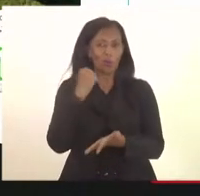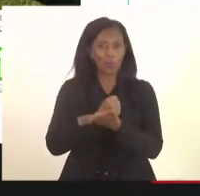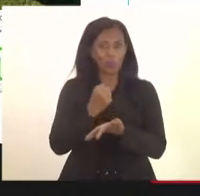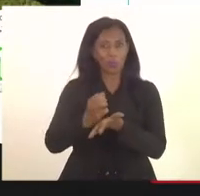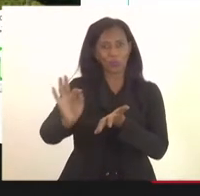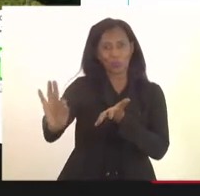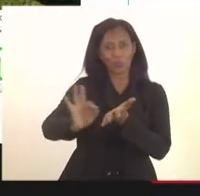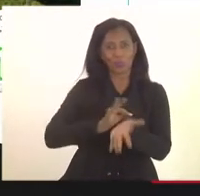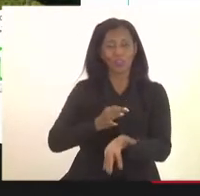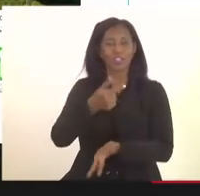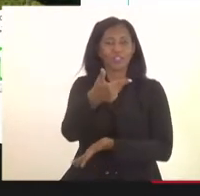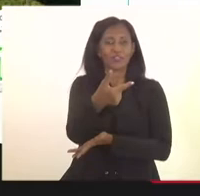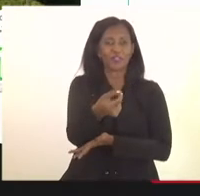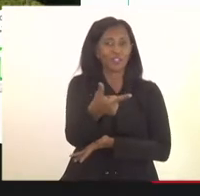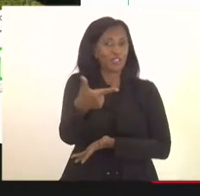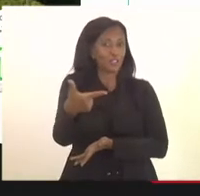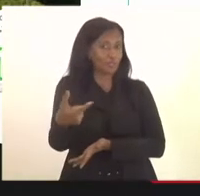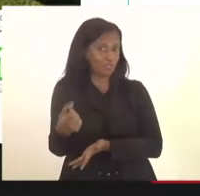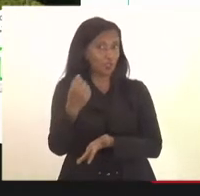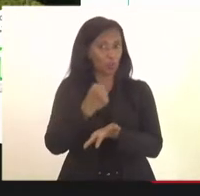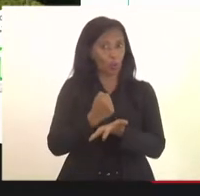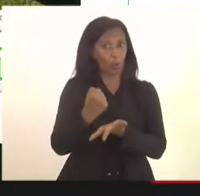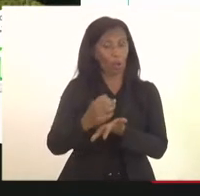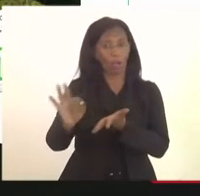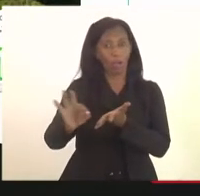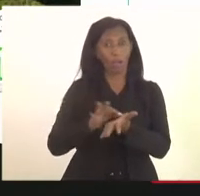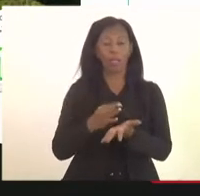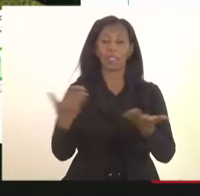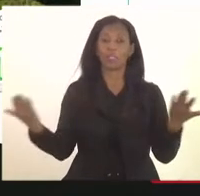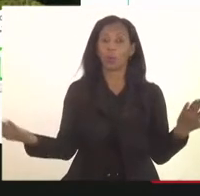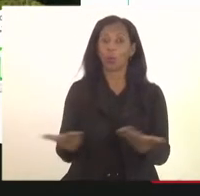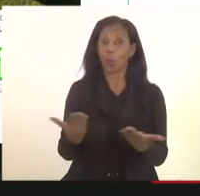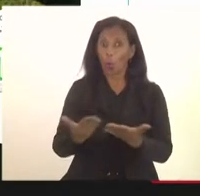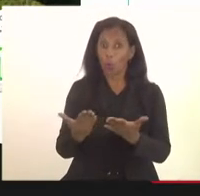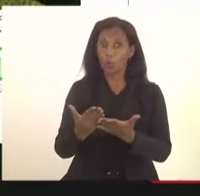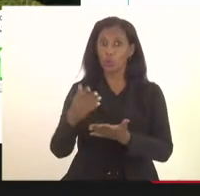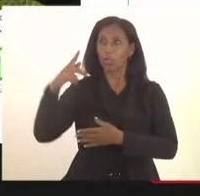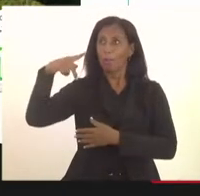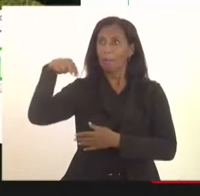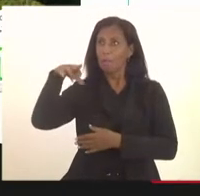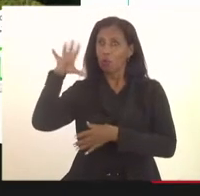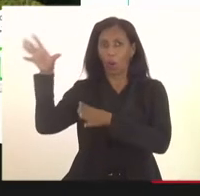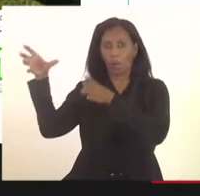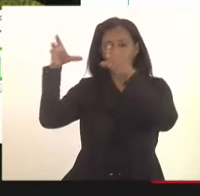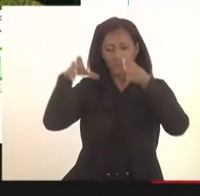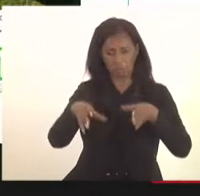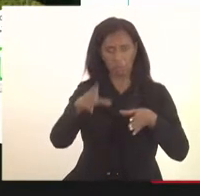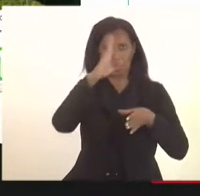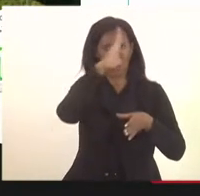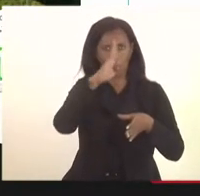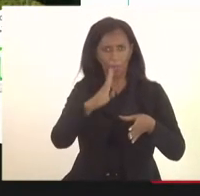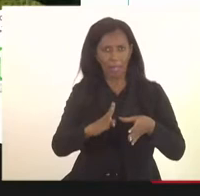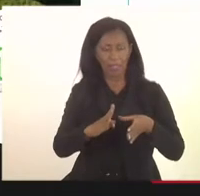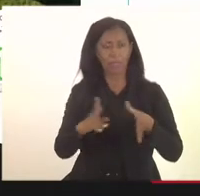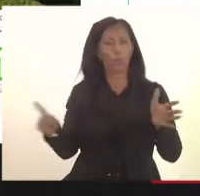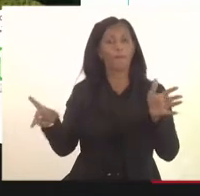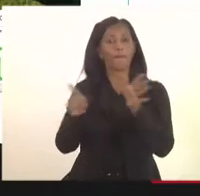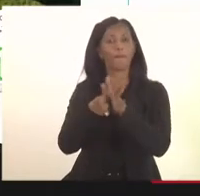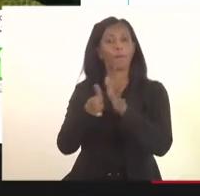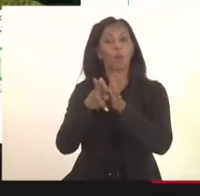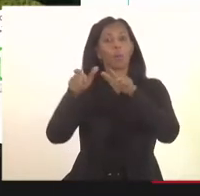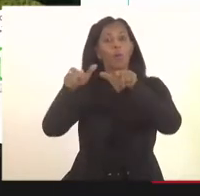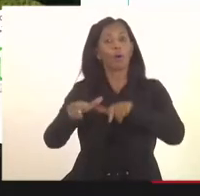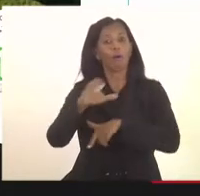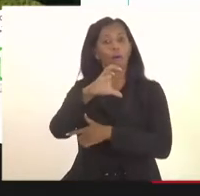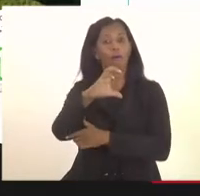em 2020. Nós vamos falar sobre os contratos. Então, hoje a Petronas está no Brasil. Todos os ativos dela estão na bacia de Campos. Nós vamos falar bastante